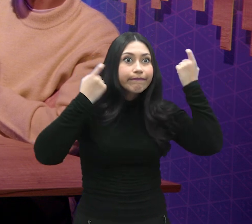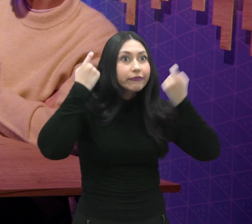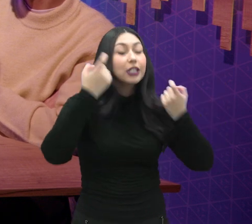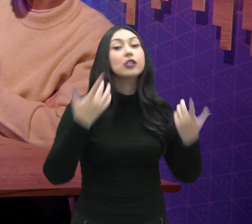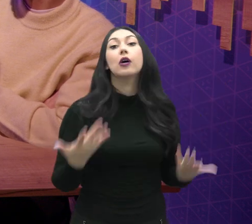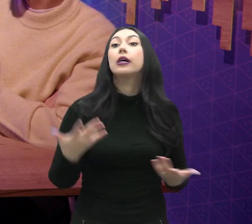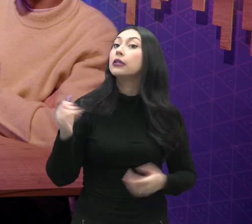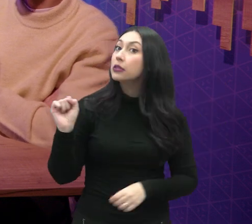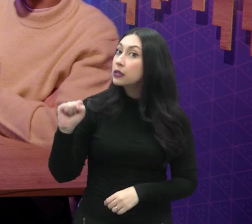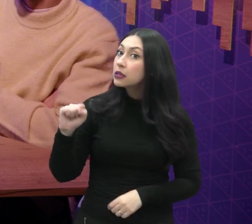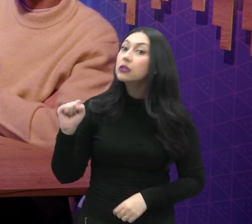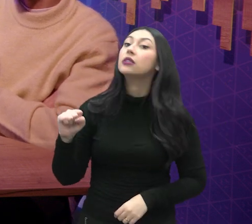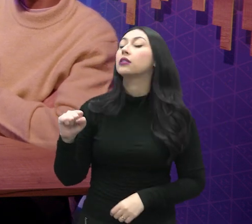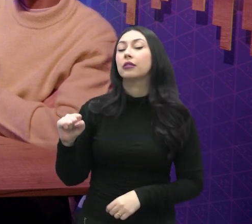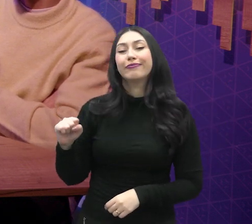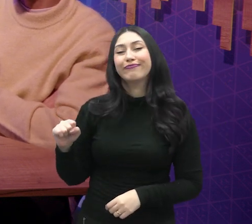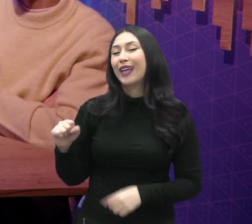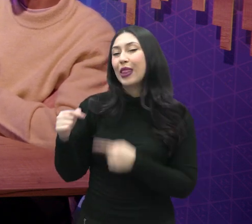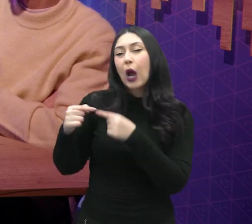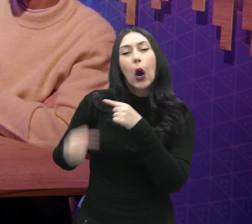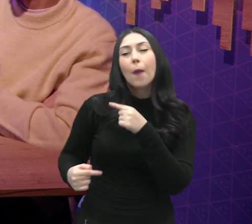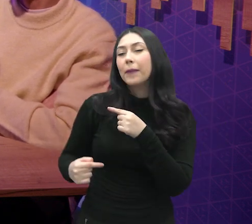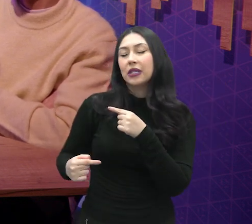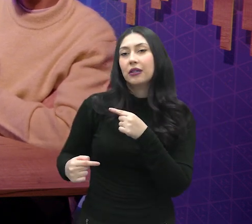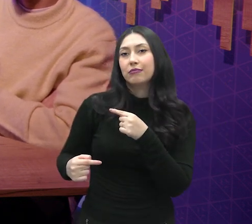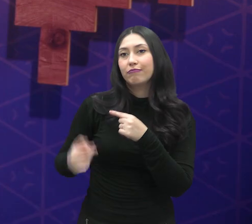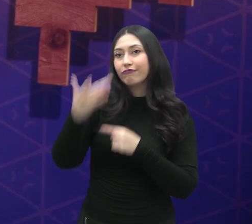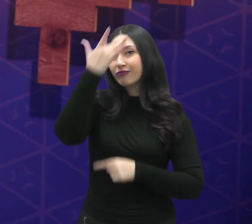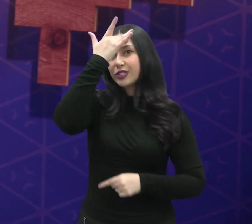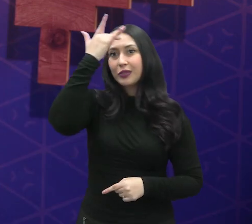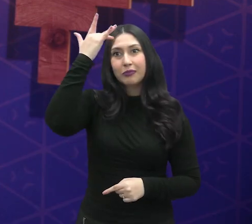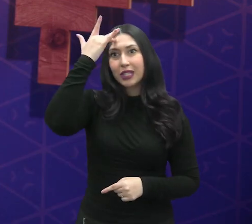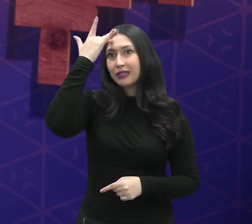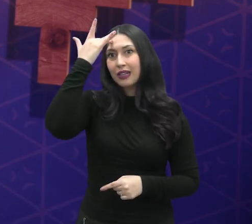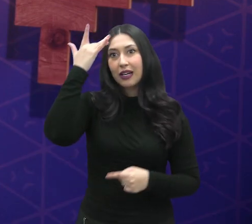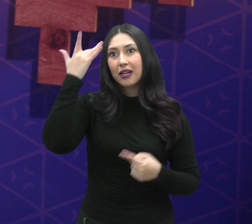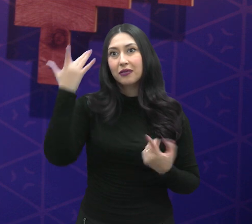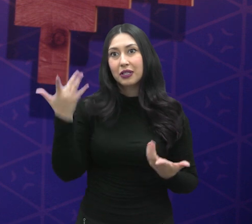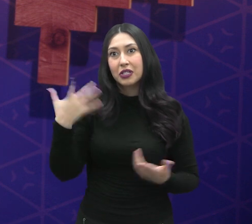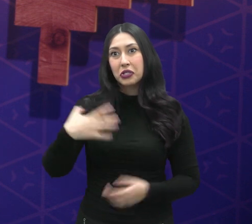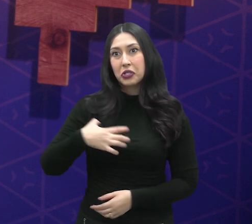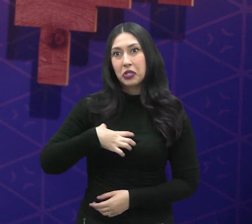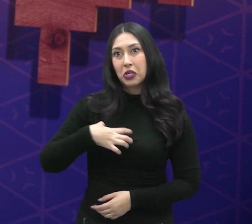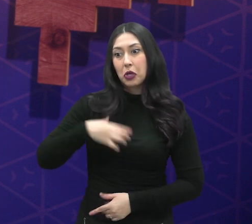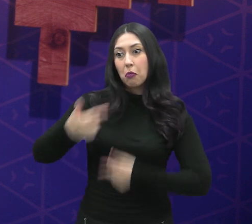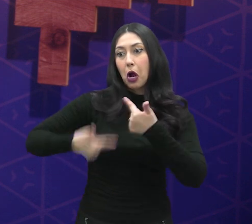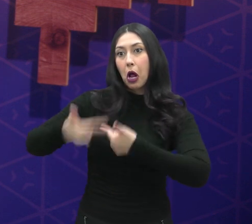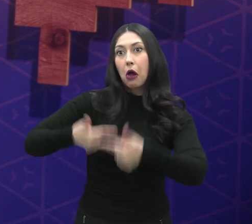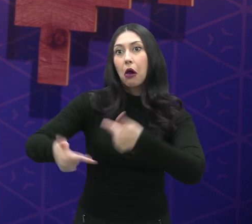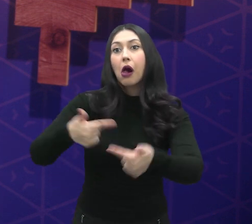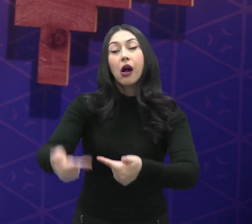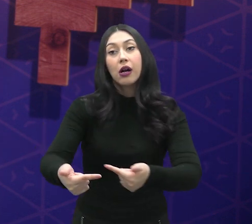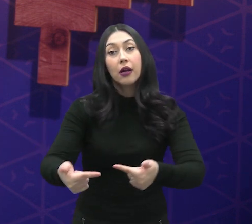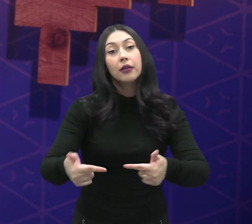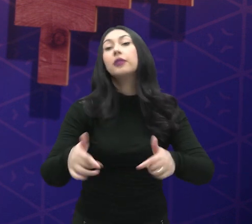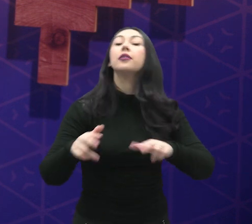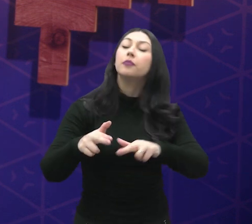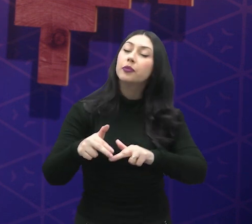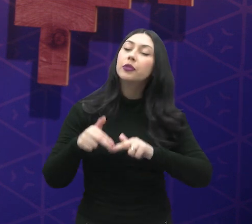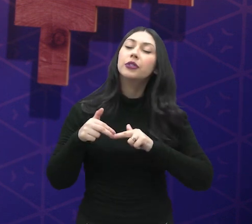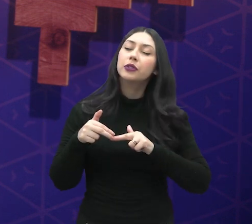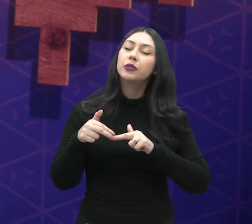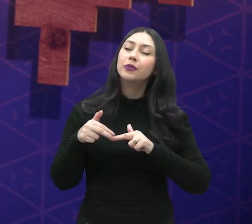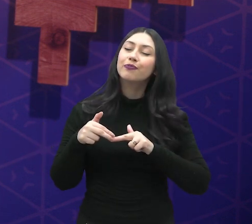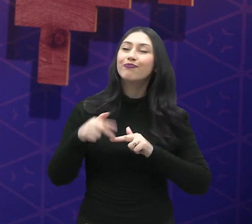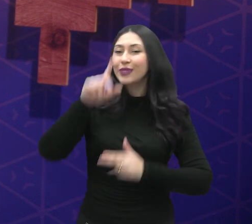né? Exatamente. Isso com certeza não faz bem para as pessoas, esse estilo, esse ritmo de vida, né? E